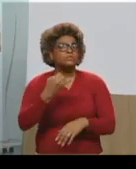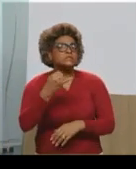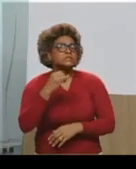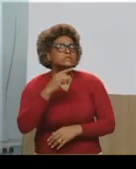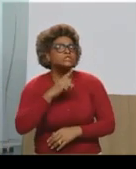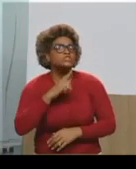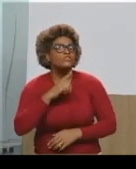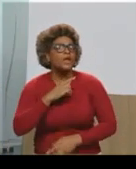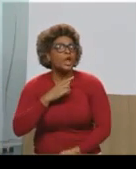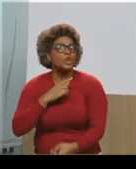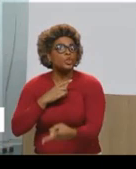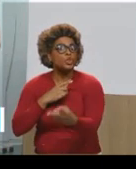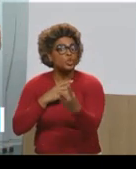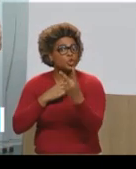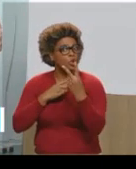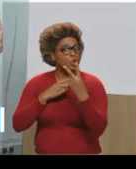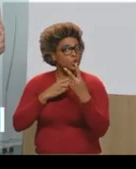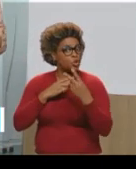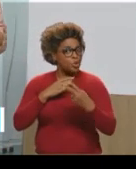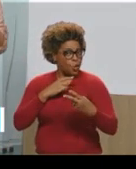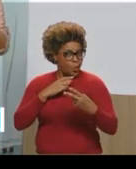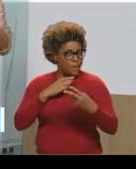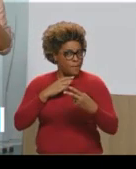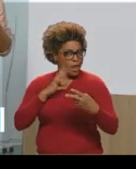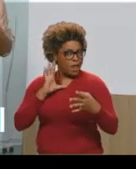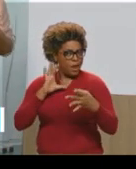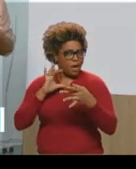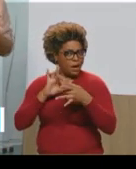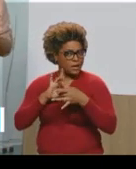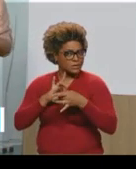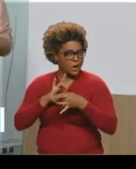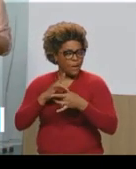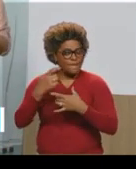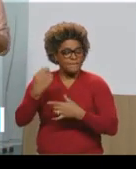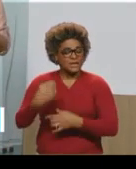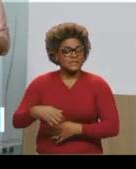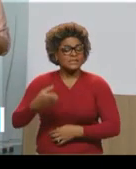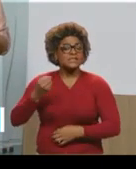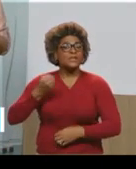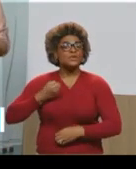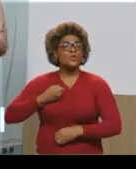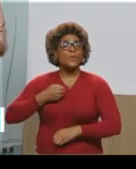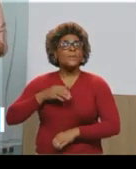preciso que ela esteja no número mais próximo,